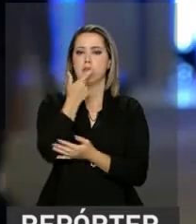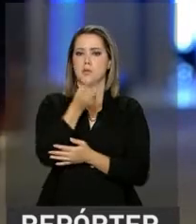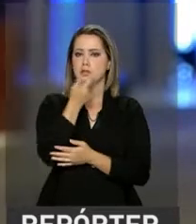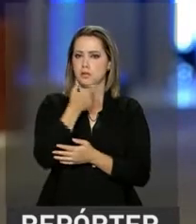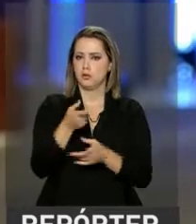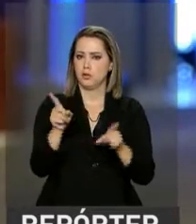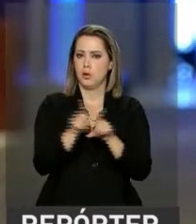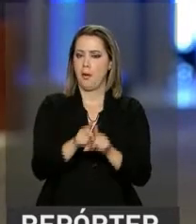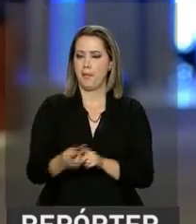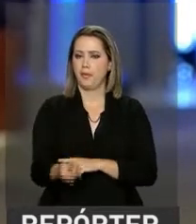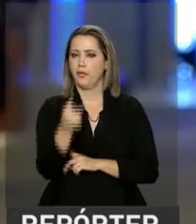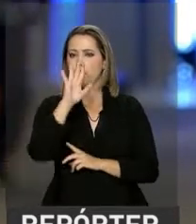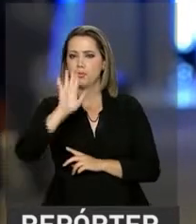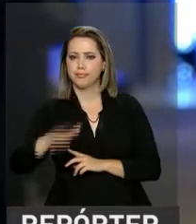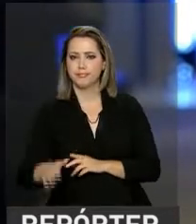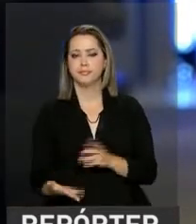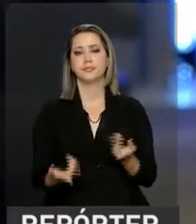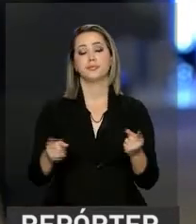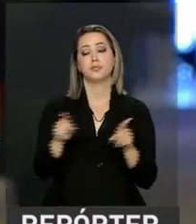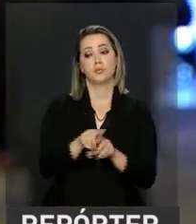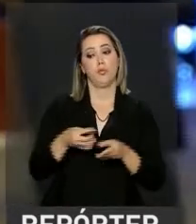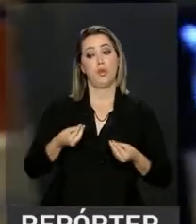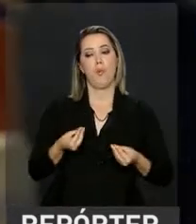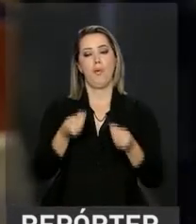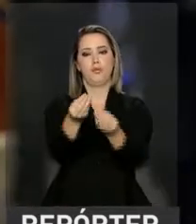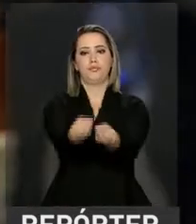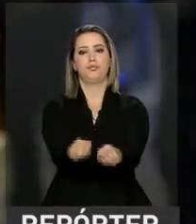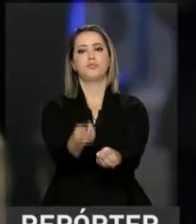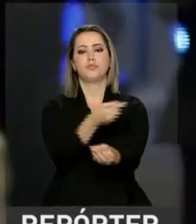mais medicamentos com essa economia e demos